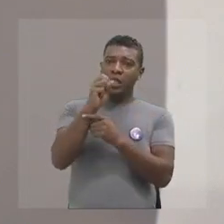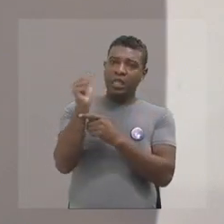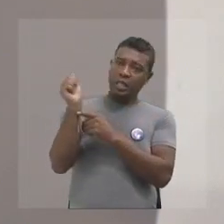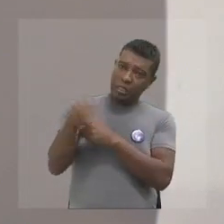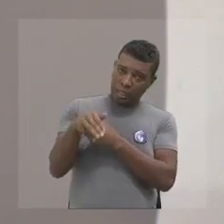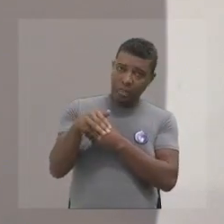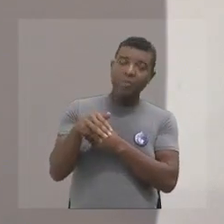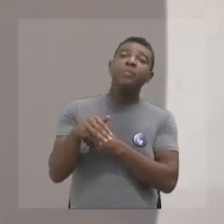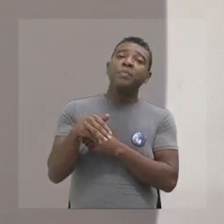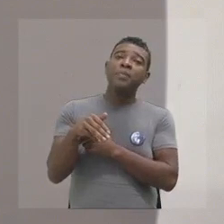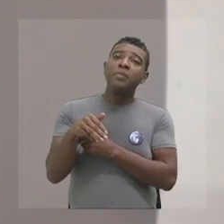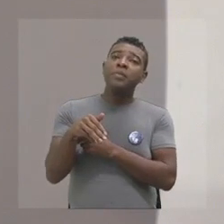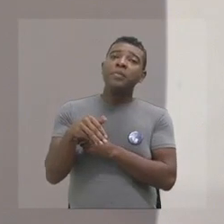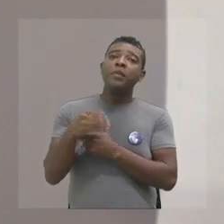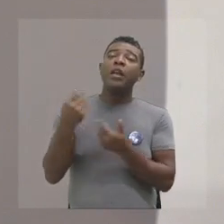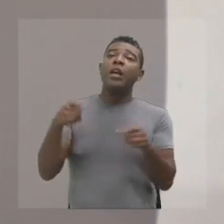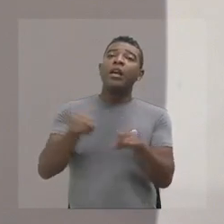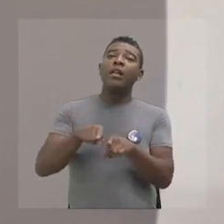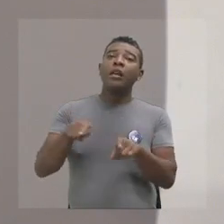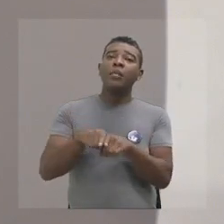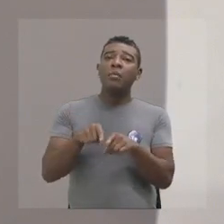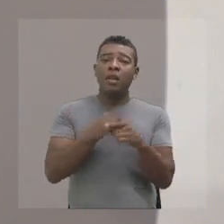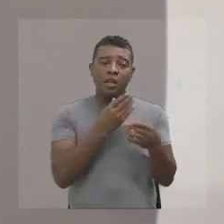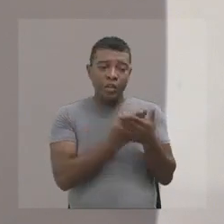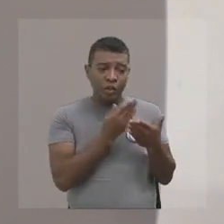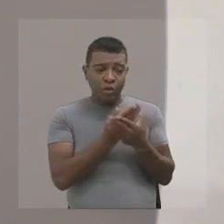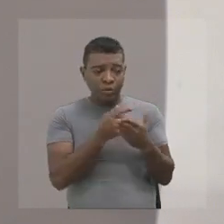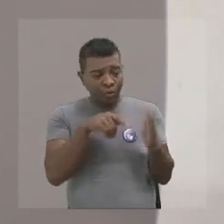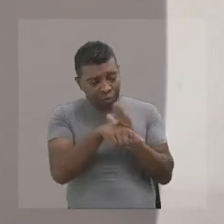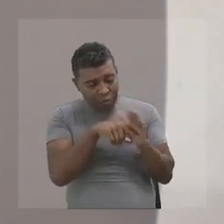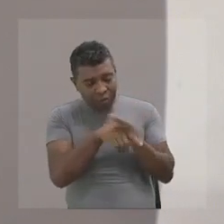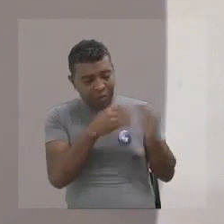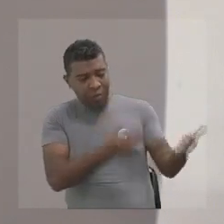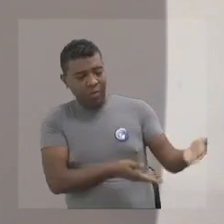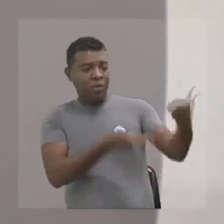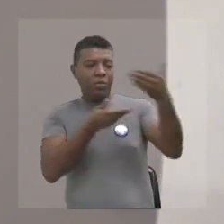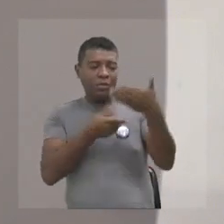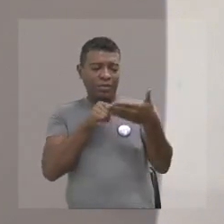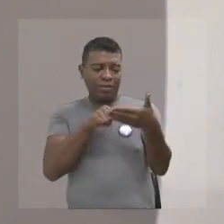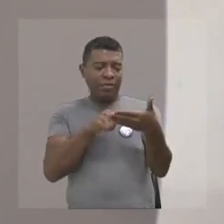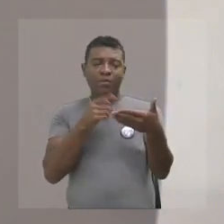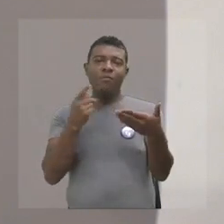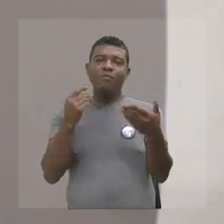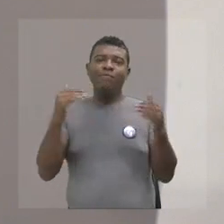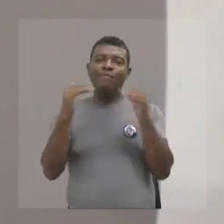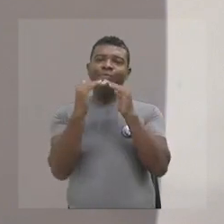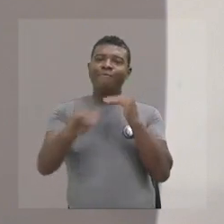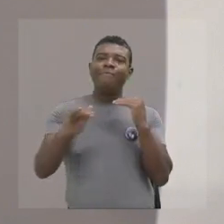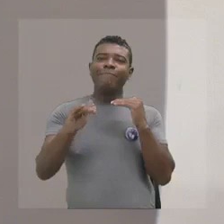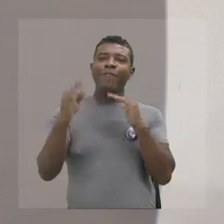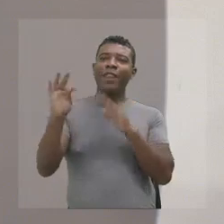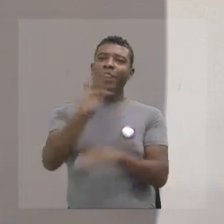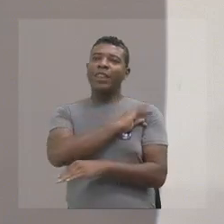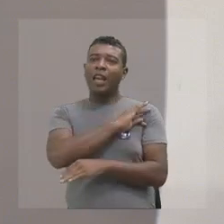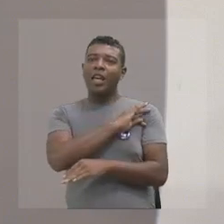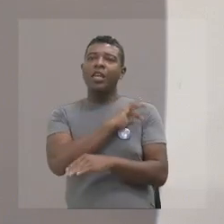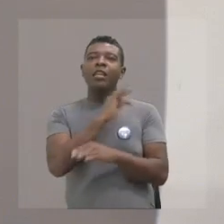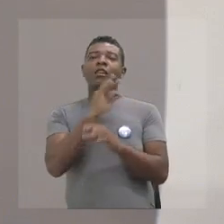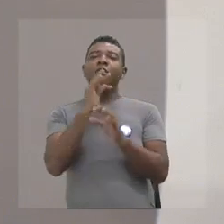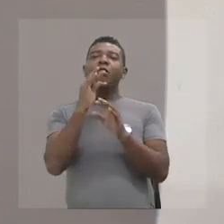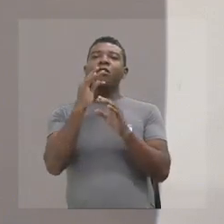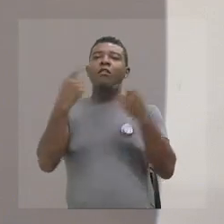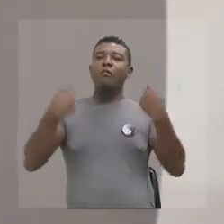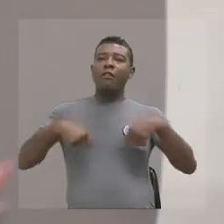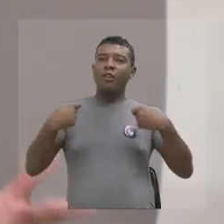em relação aos estudos que foram apresentados que não atenderam os requisitos técnicos necessários né